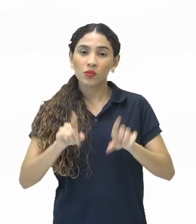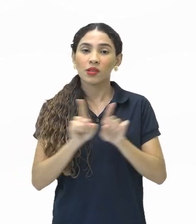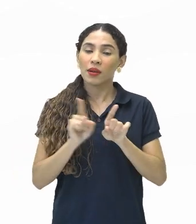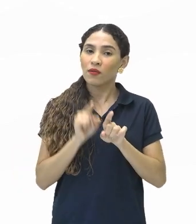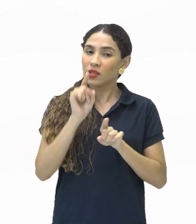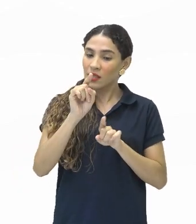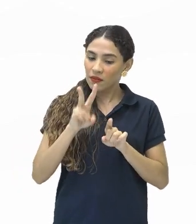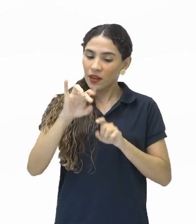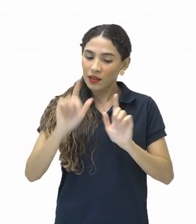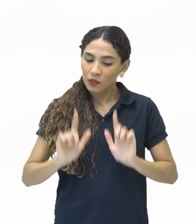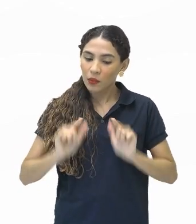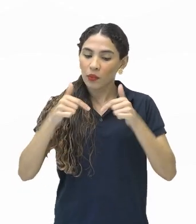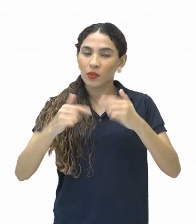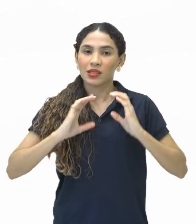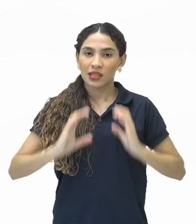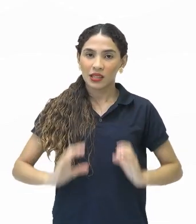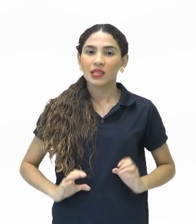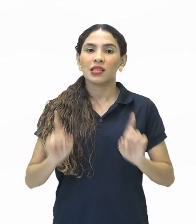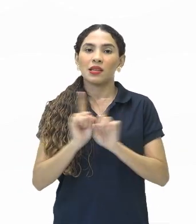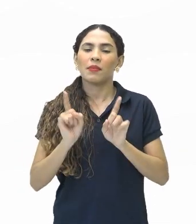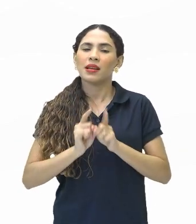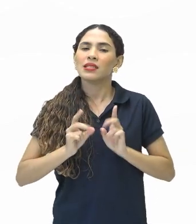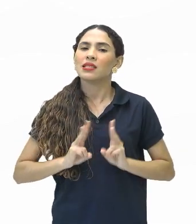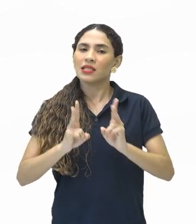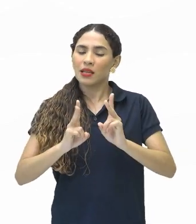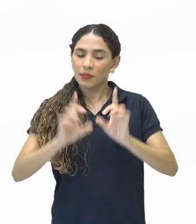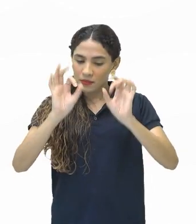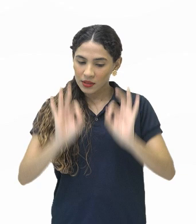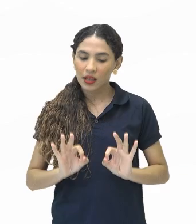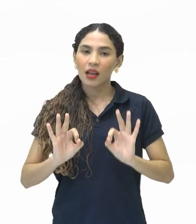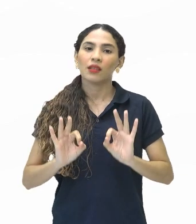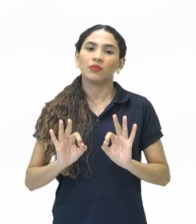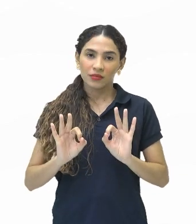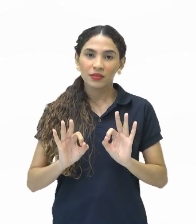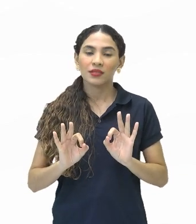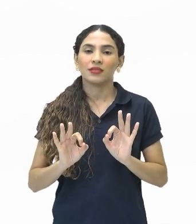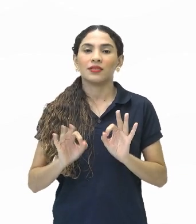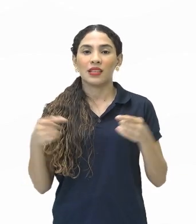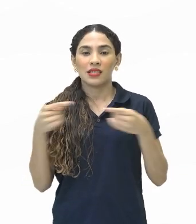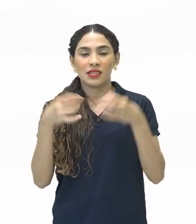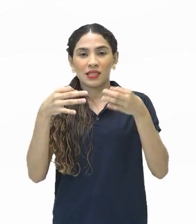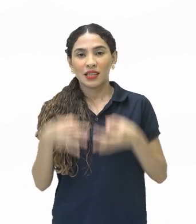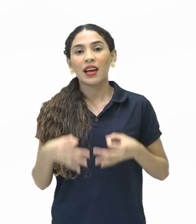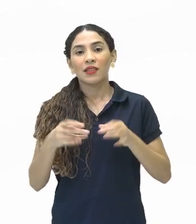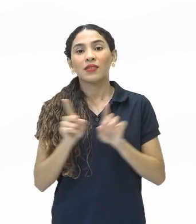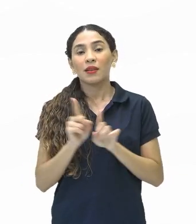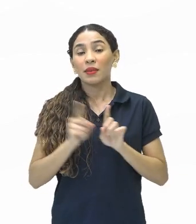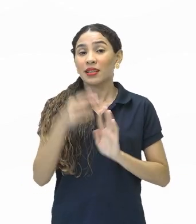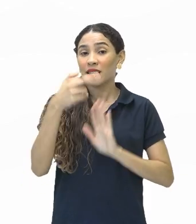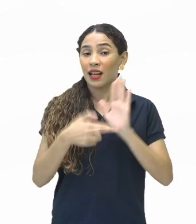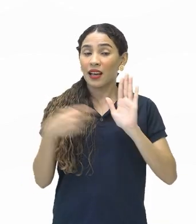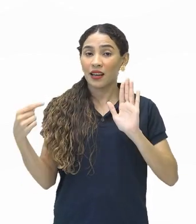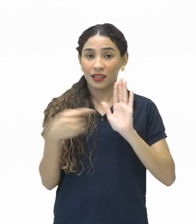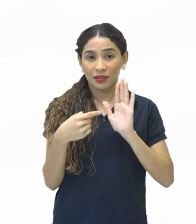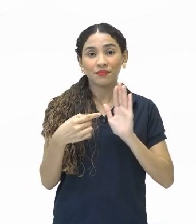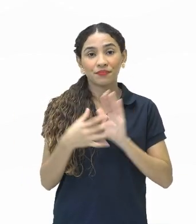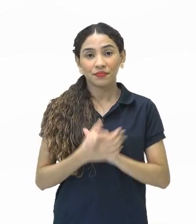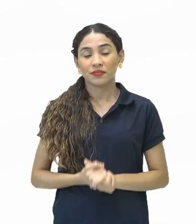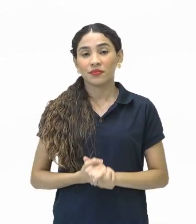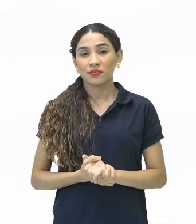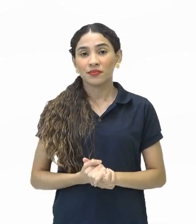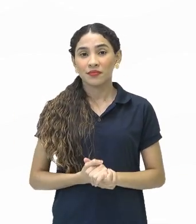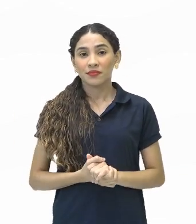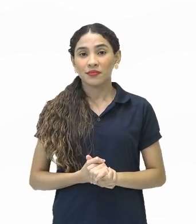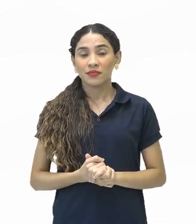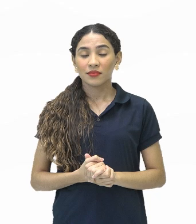vai exercendo a sua cidadania, né, sempre com dignidade, né, com honestidade, nesses princípios aí.